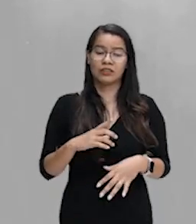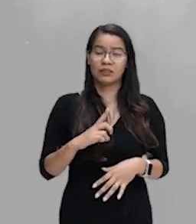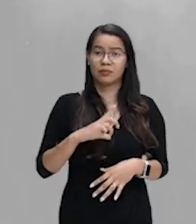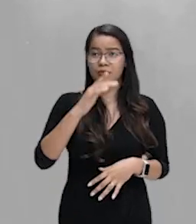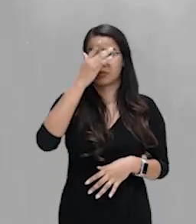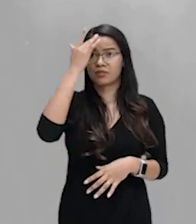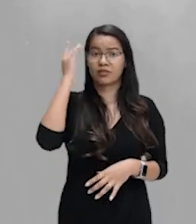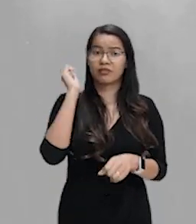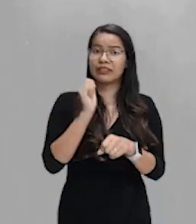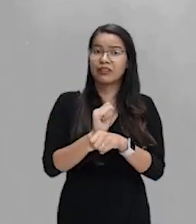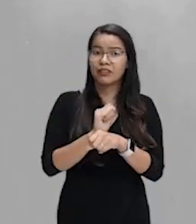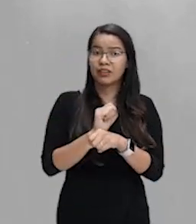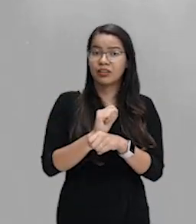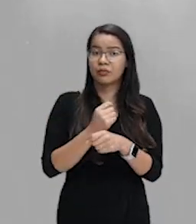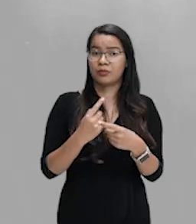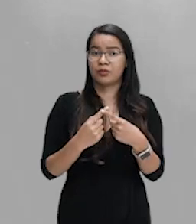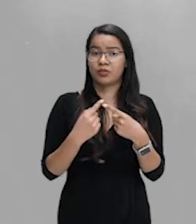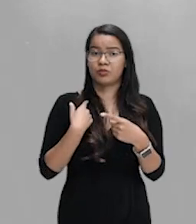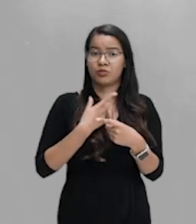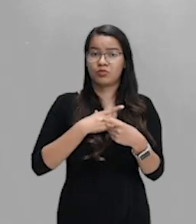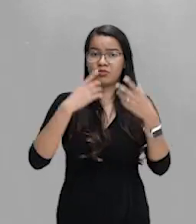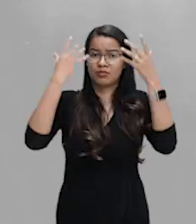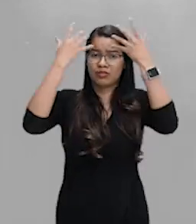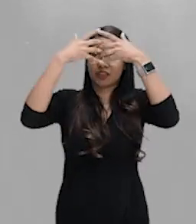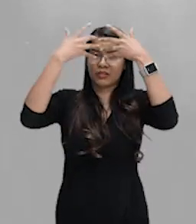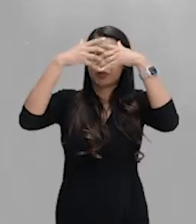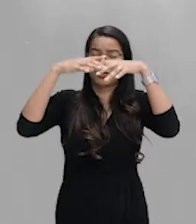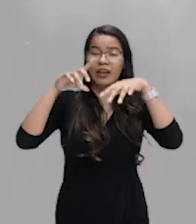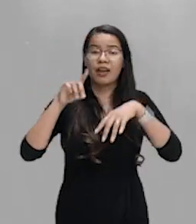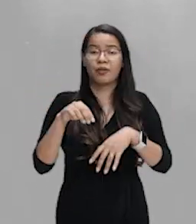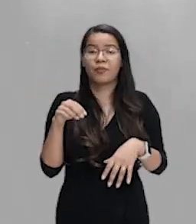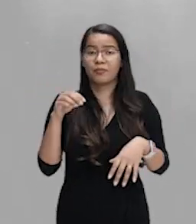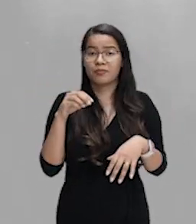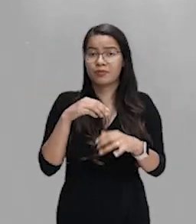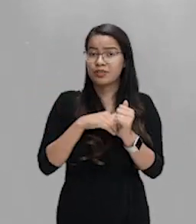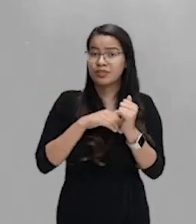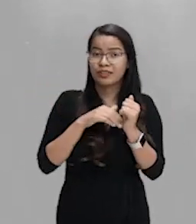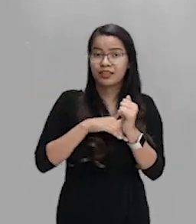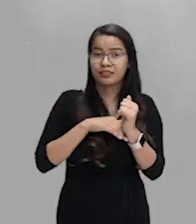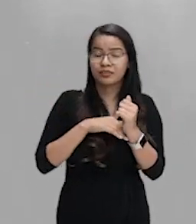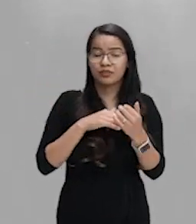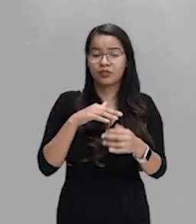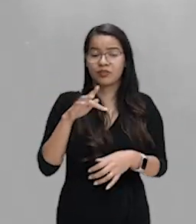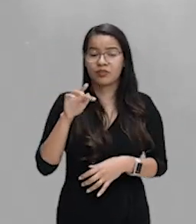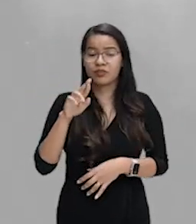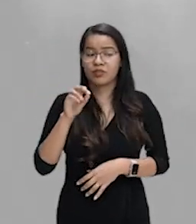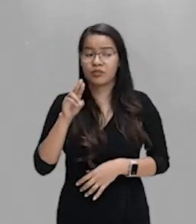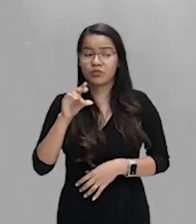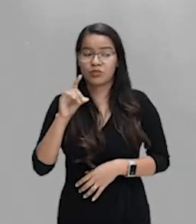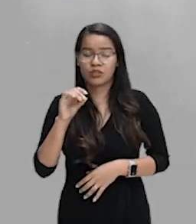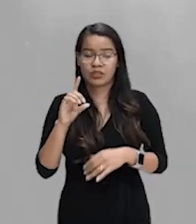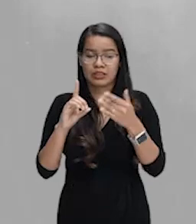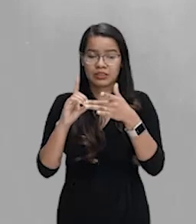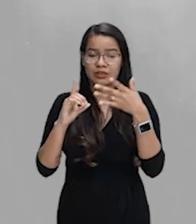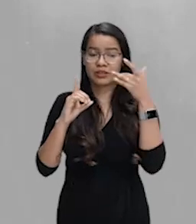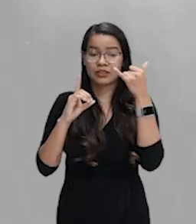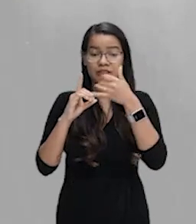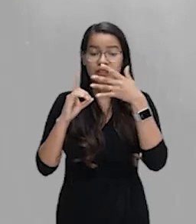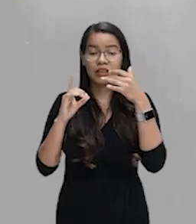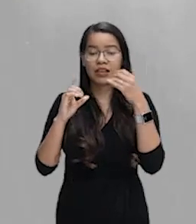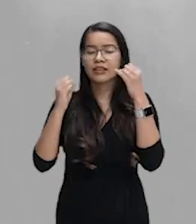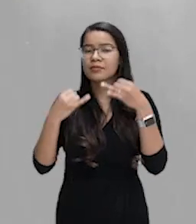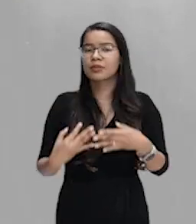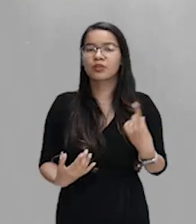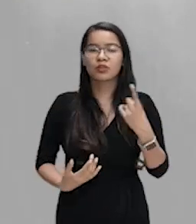Como assim travaram, professor? Porque o cérebro da gente é um mistério gigantesco. Freud diz que a gente tem camadas, o id, o